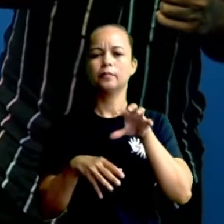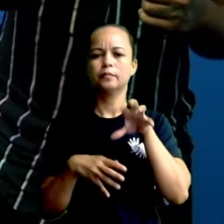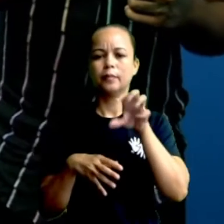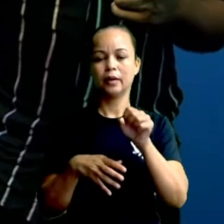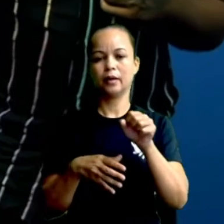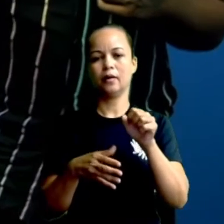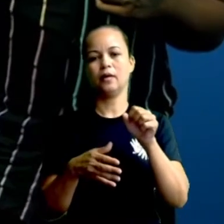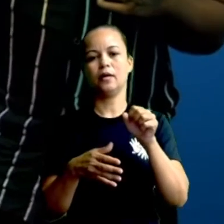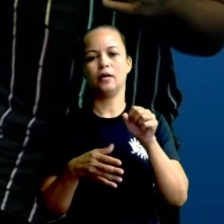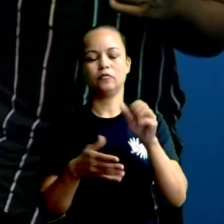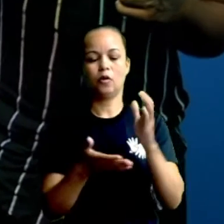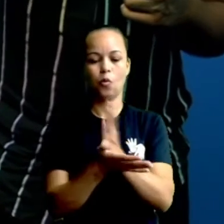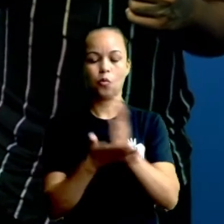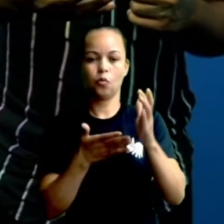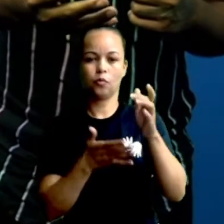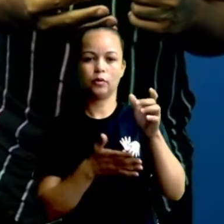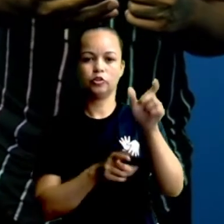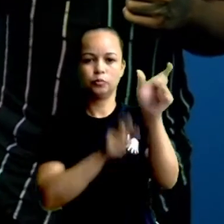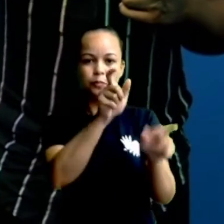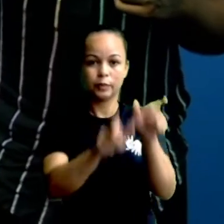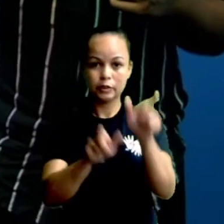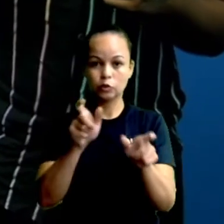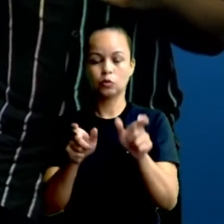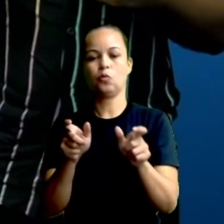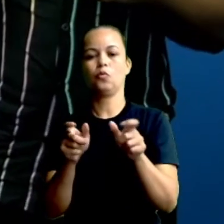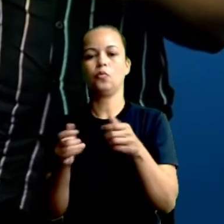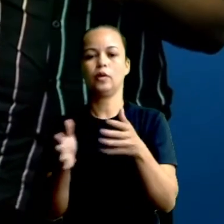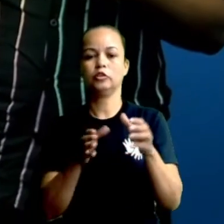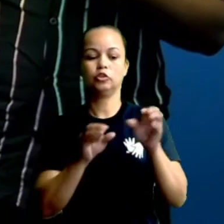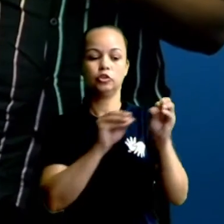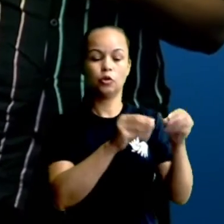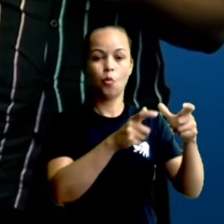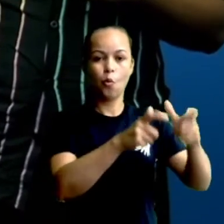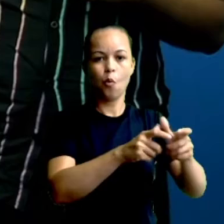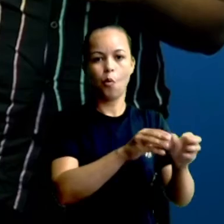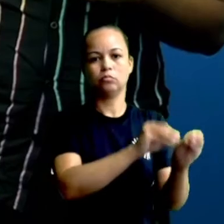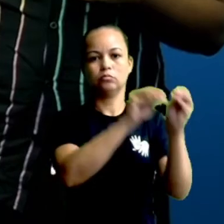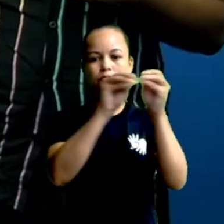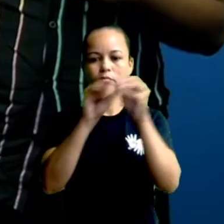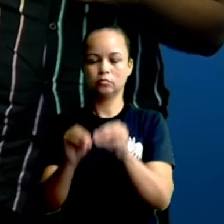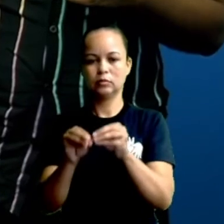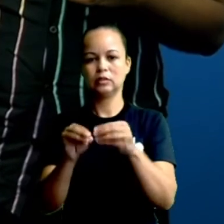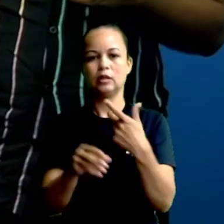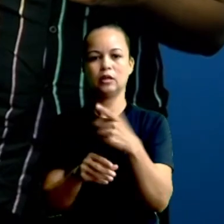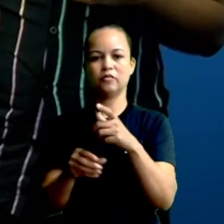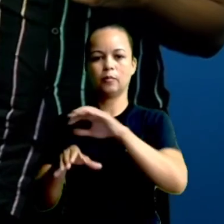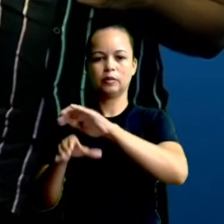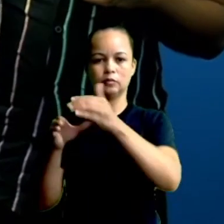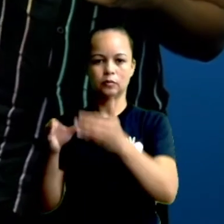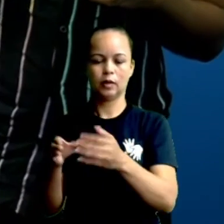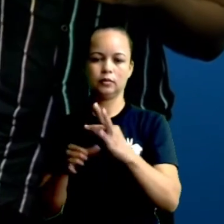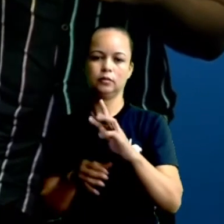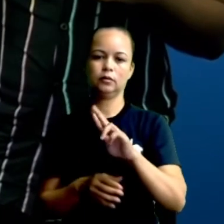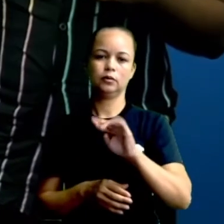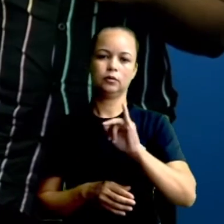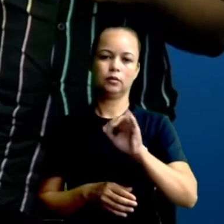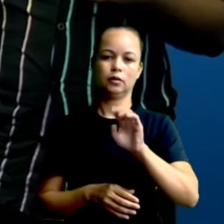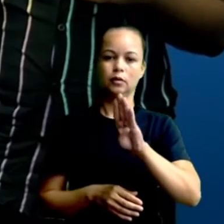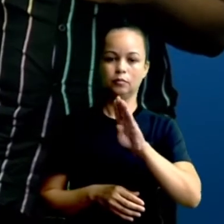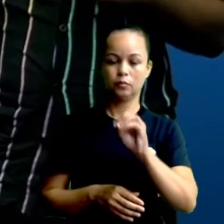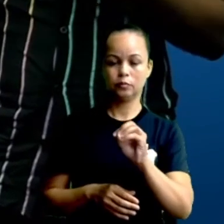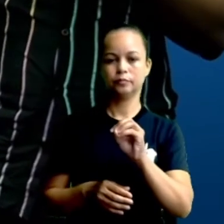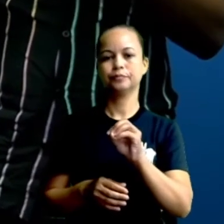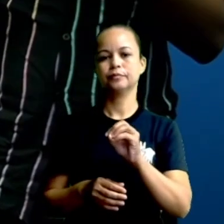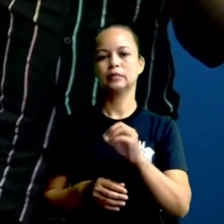algumas pessoas, né, daquele outro aldeamento, certo? E levava para a sua tribo, né? E aí ele era